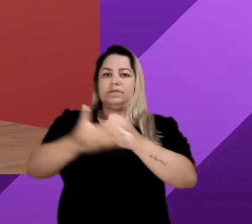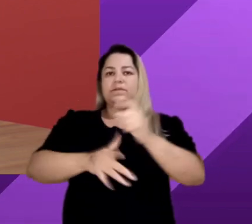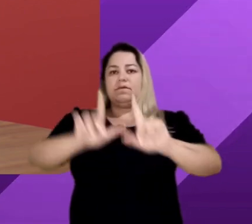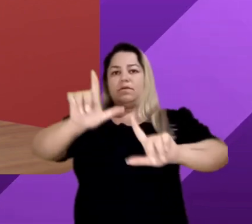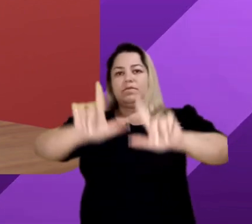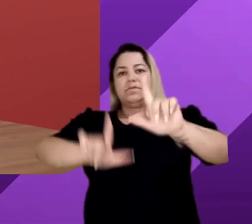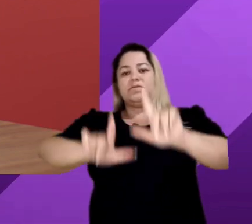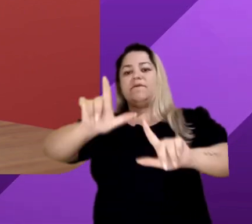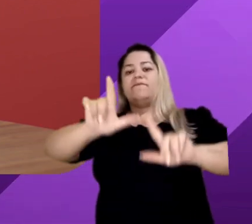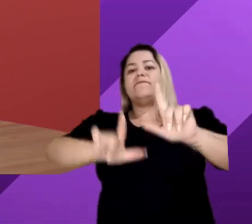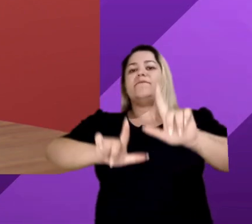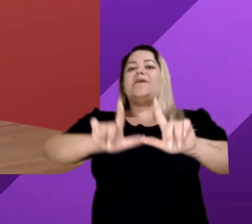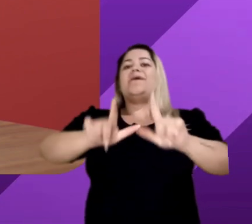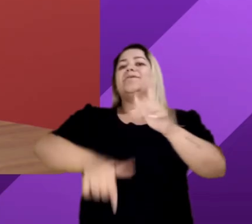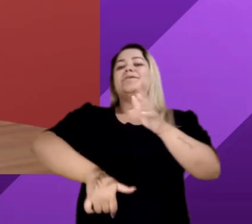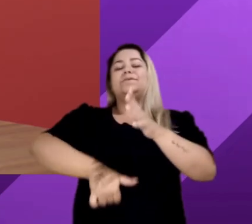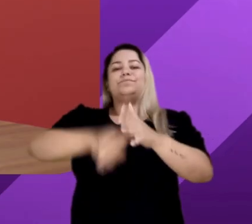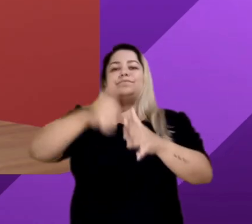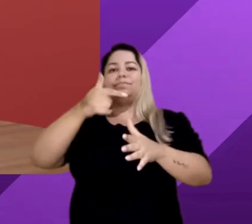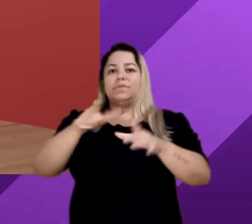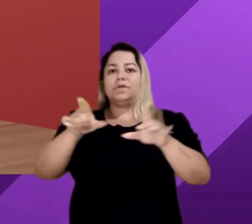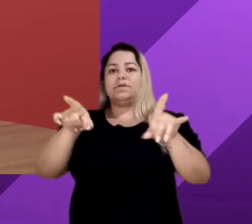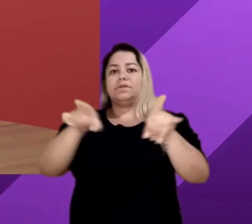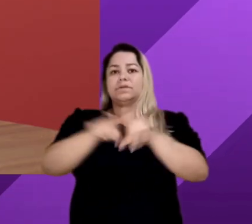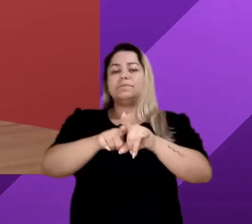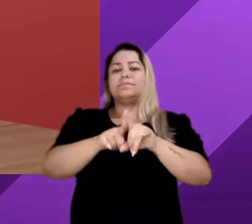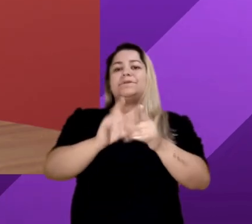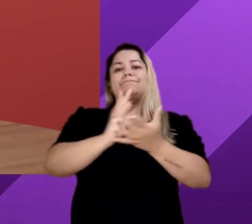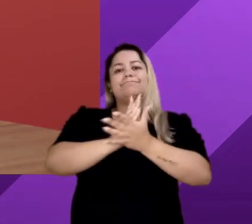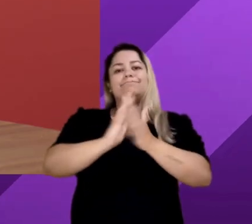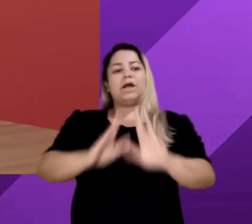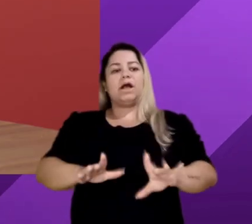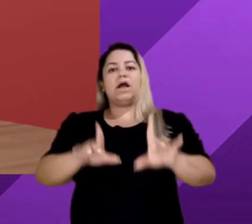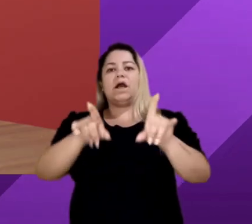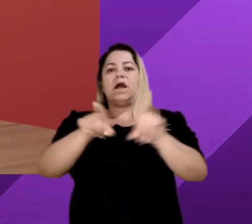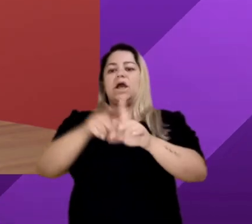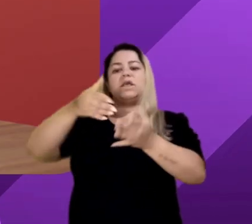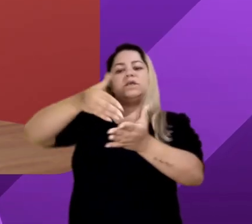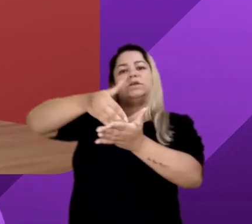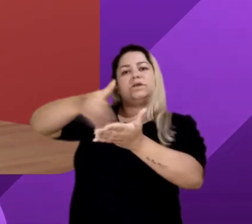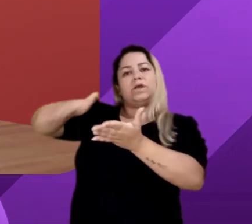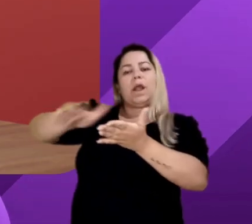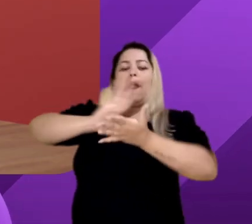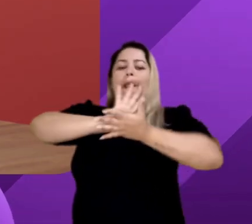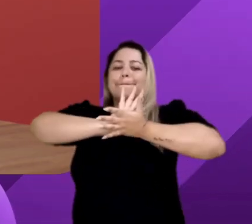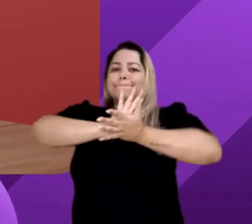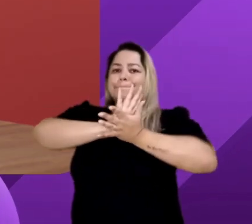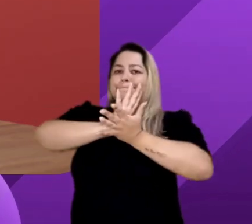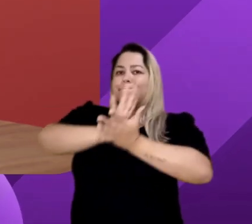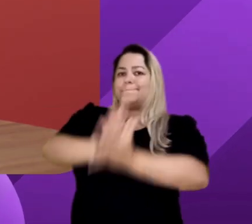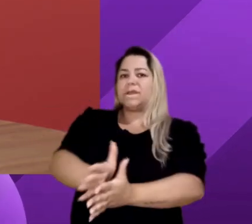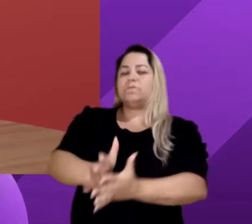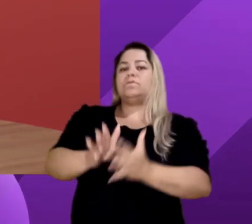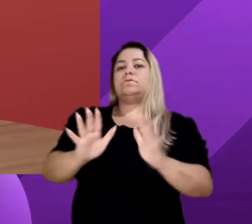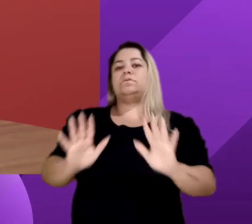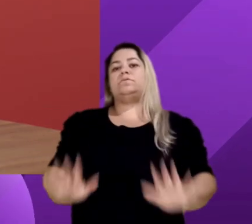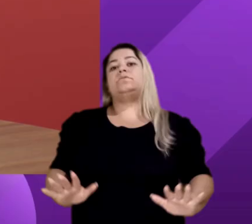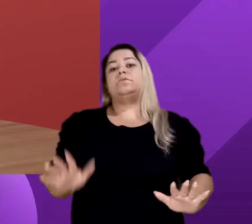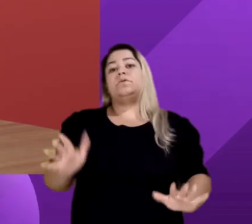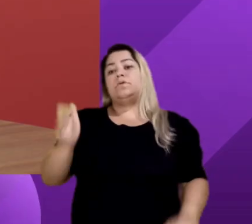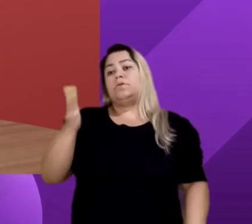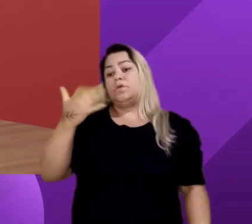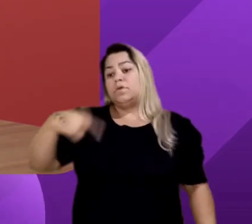primeiro, desconstruir desigualdade, eliminar preconceito, então todos nós, oriundos de